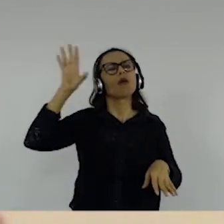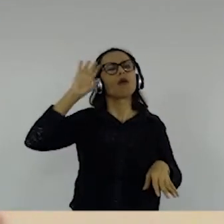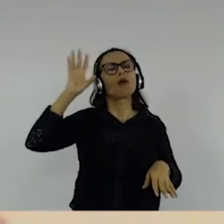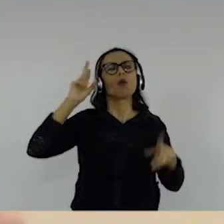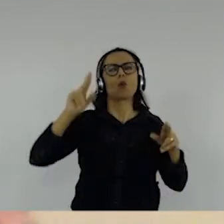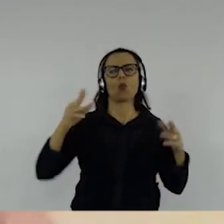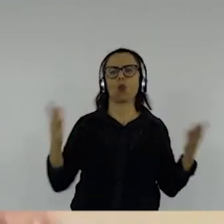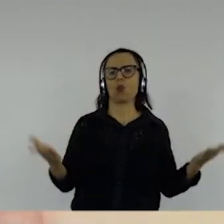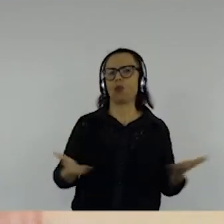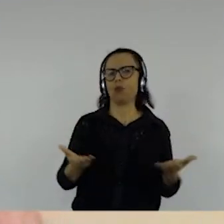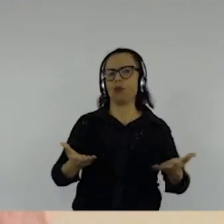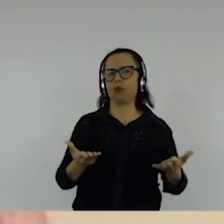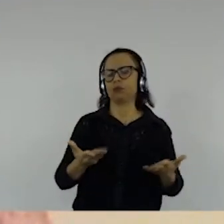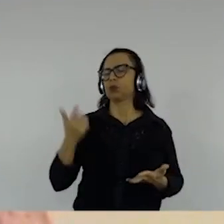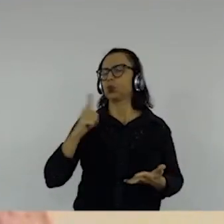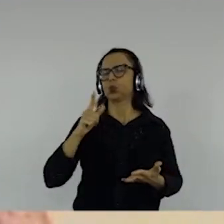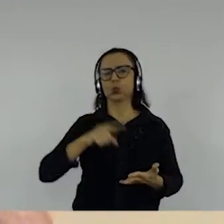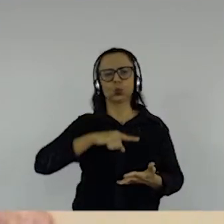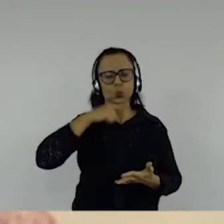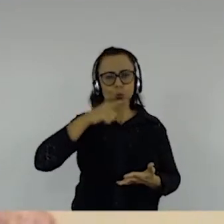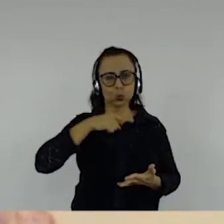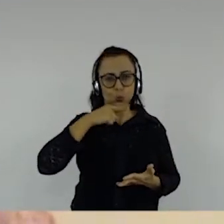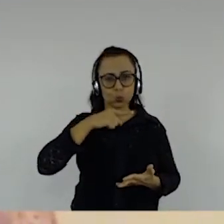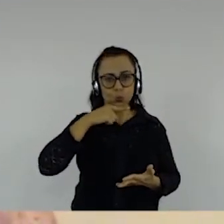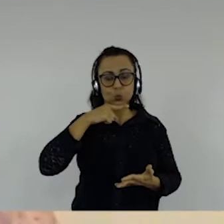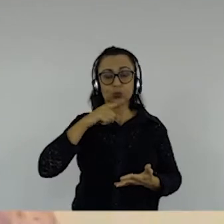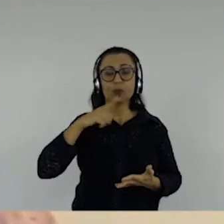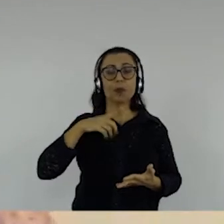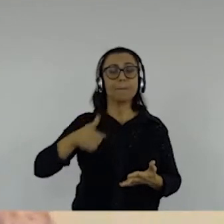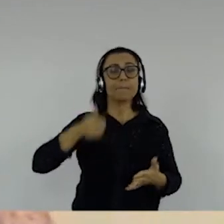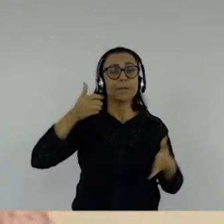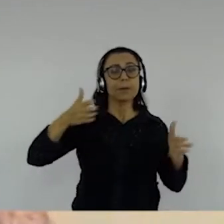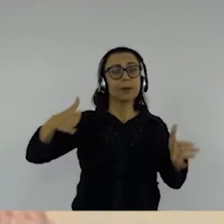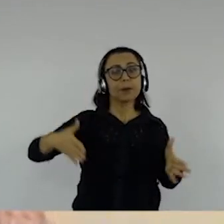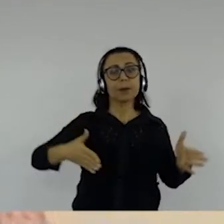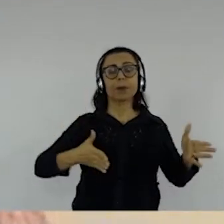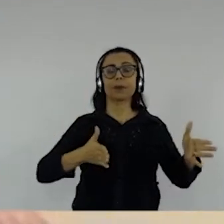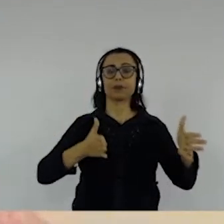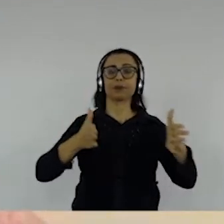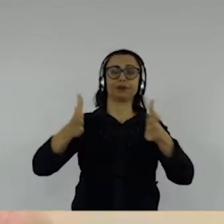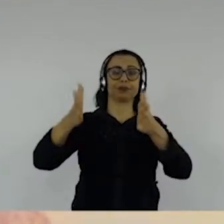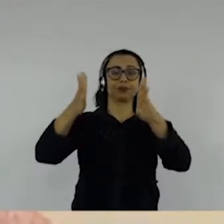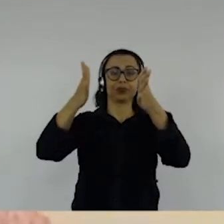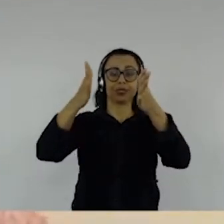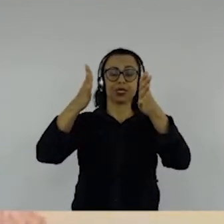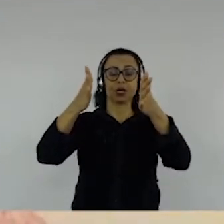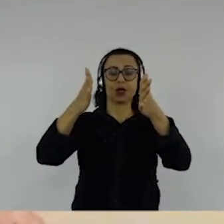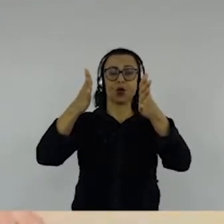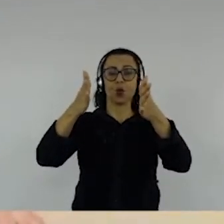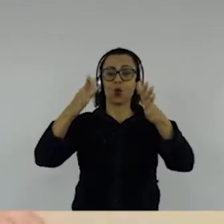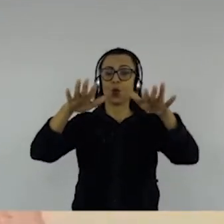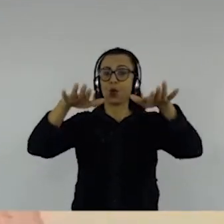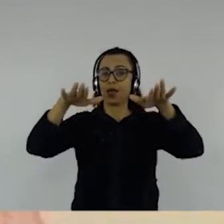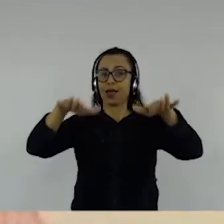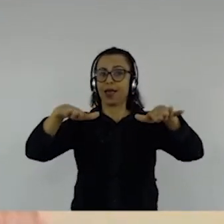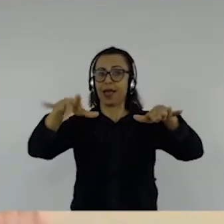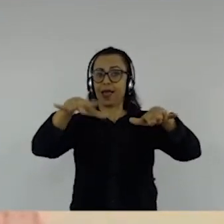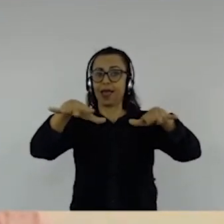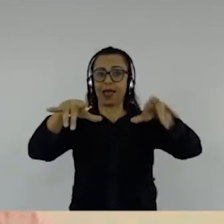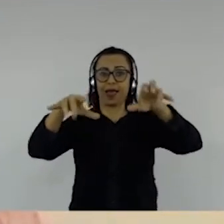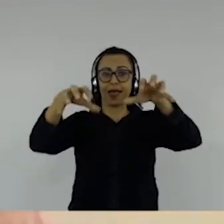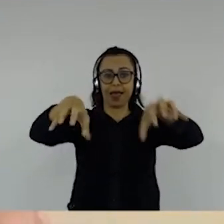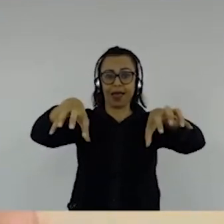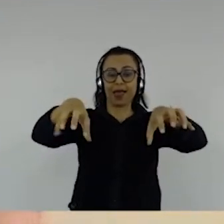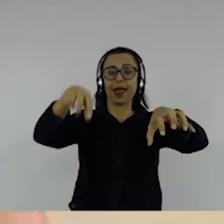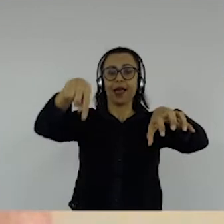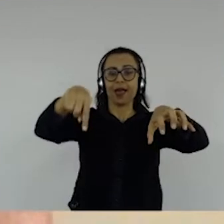como esse. Então não há dúvidas de que me parece que o melhor caminho para as partes hoje seria a renegociação,